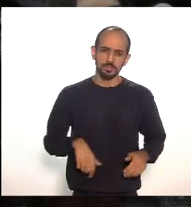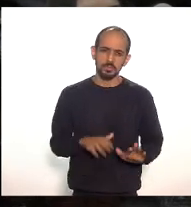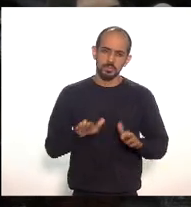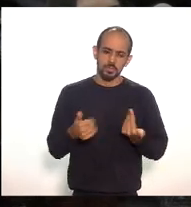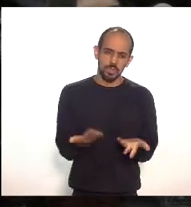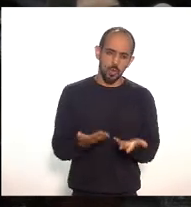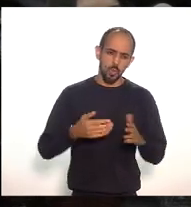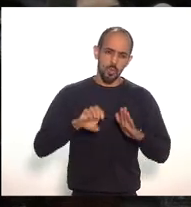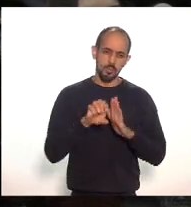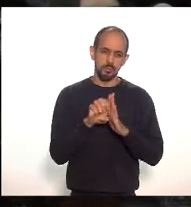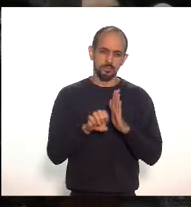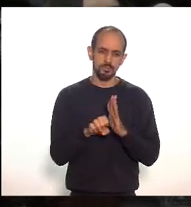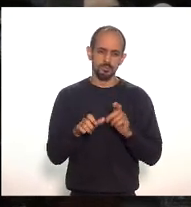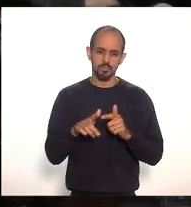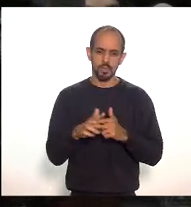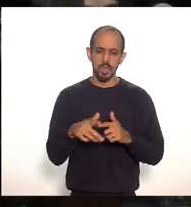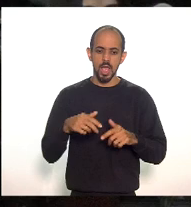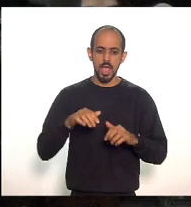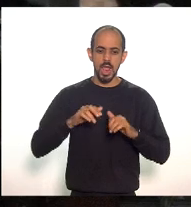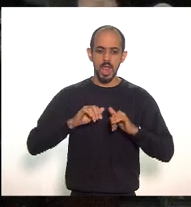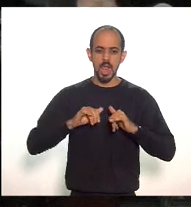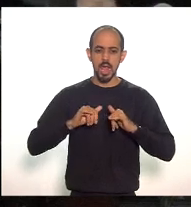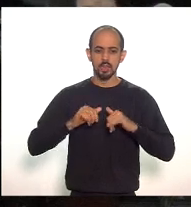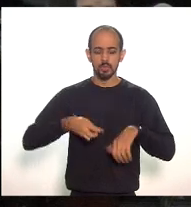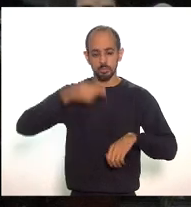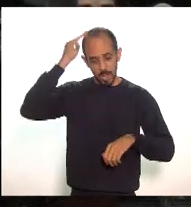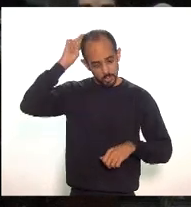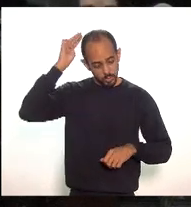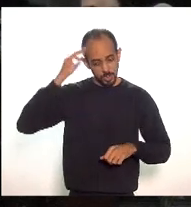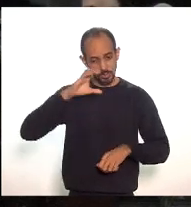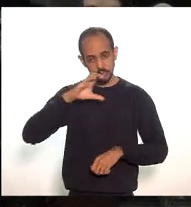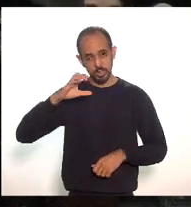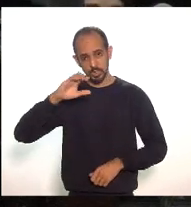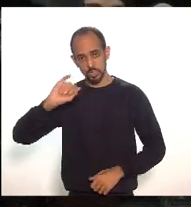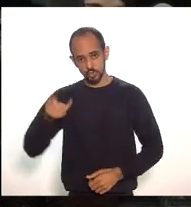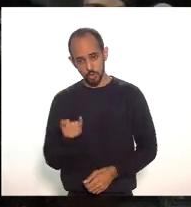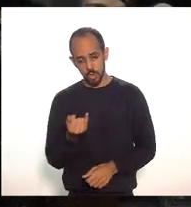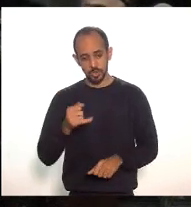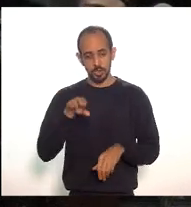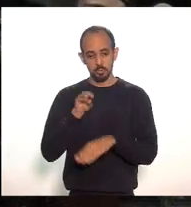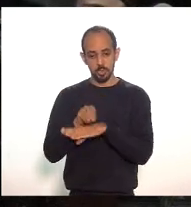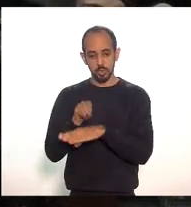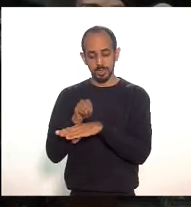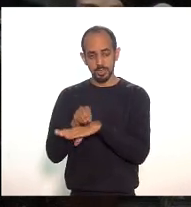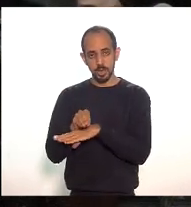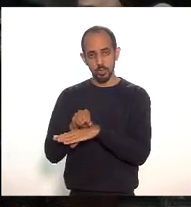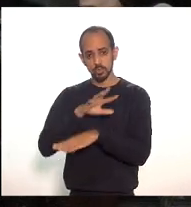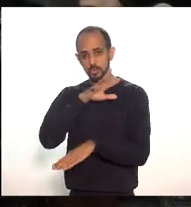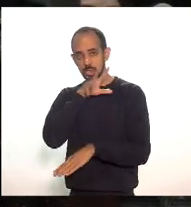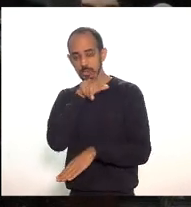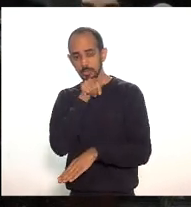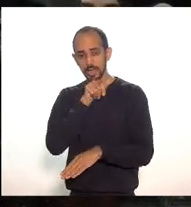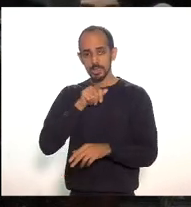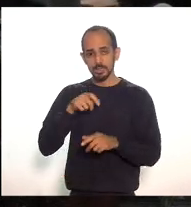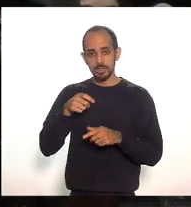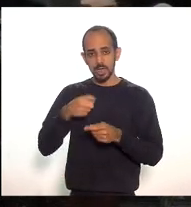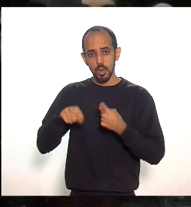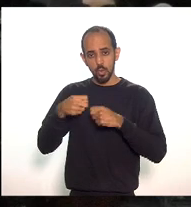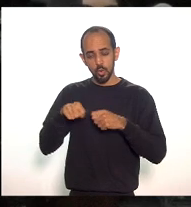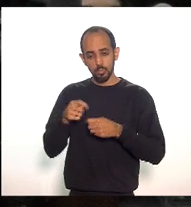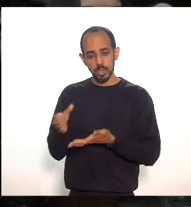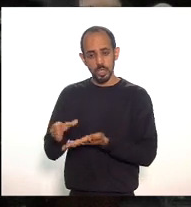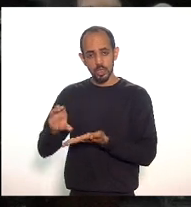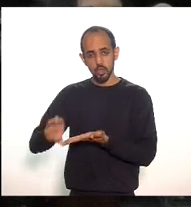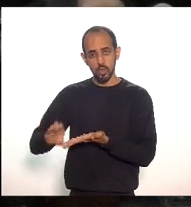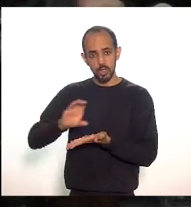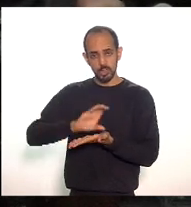ela tô Deputado Márcio Pacheco pendendo de pareceres das comissões de defesa e proteção dos animais de economia e orçamento para